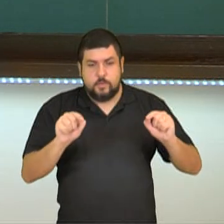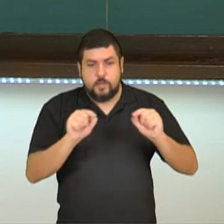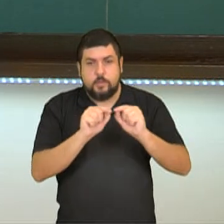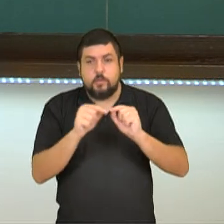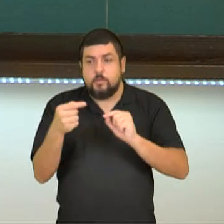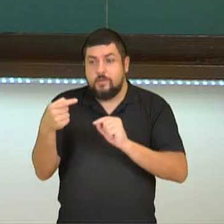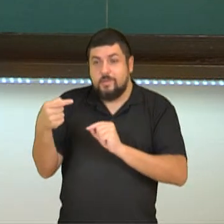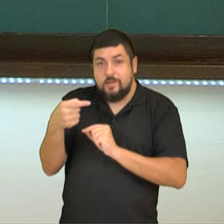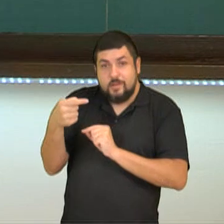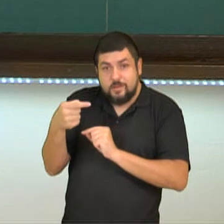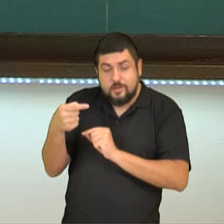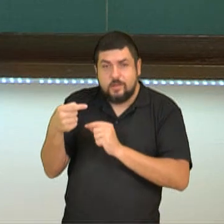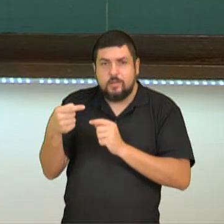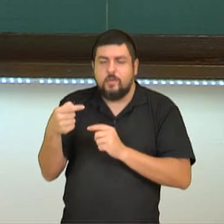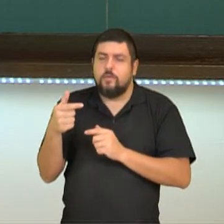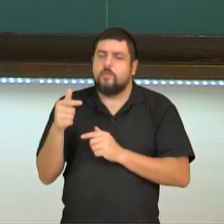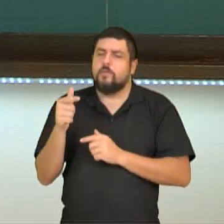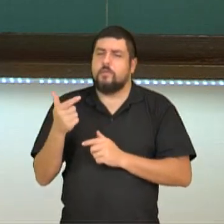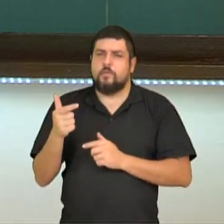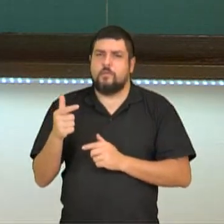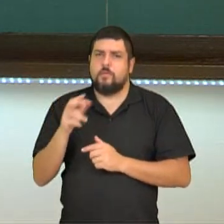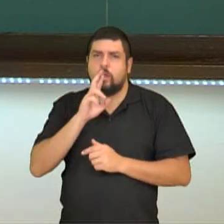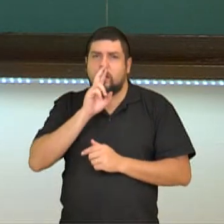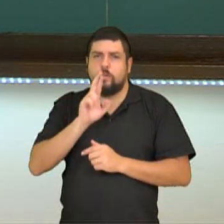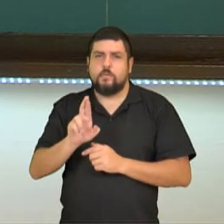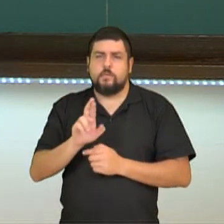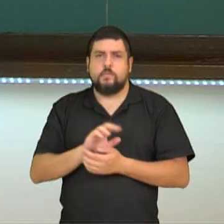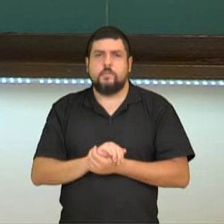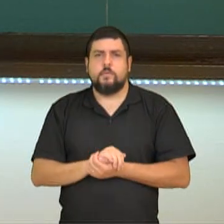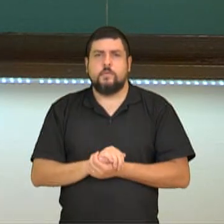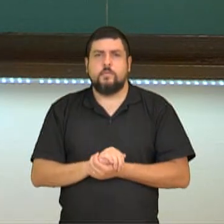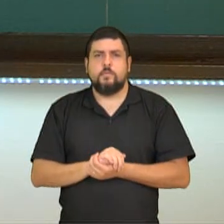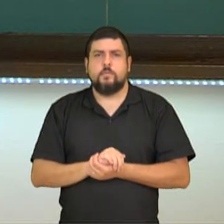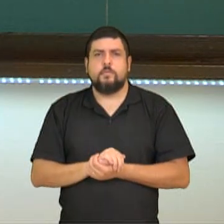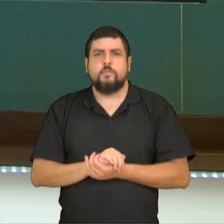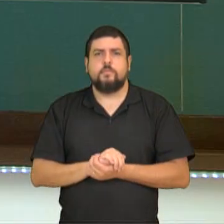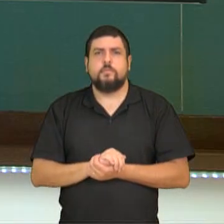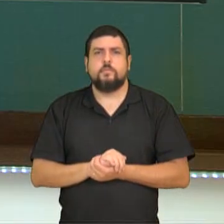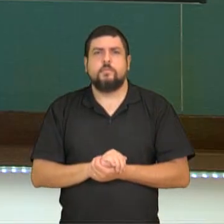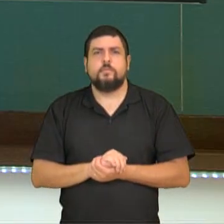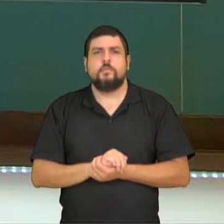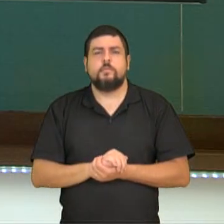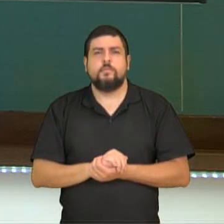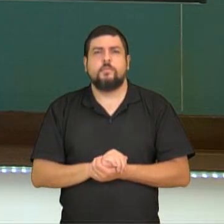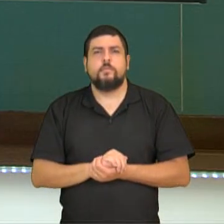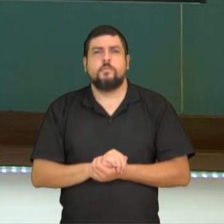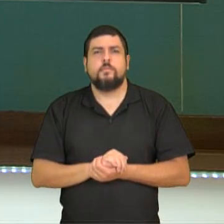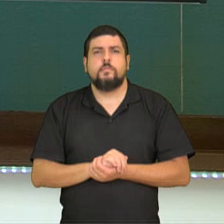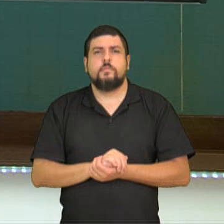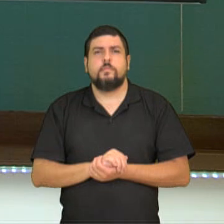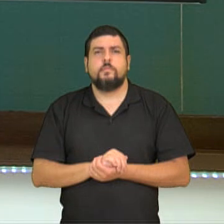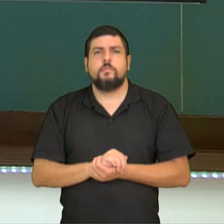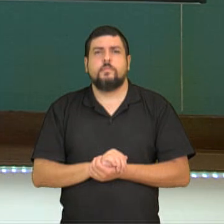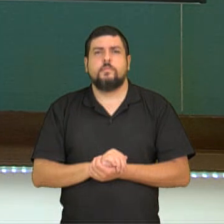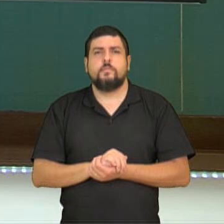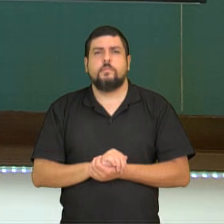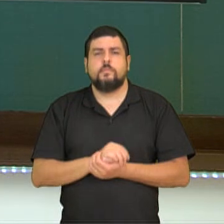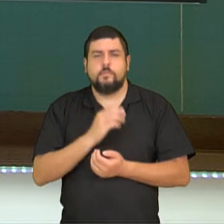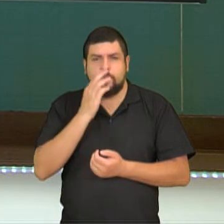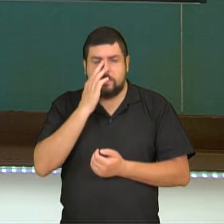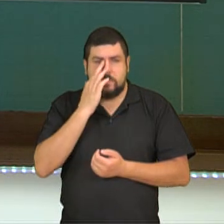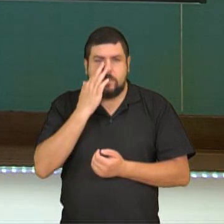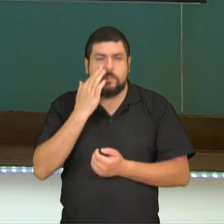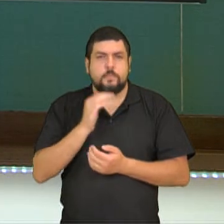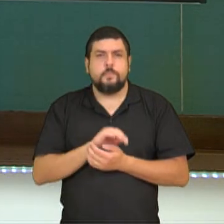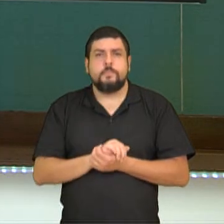dentro do conjunto dos reais, tá bom? Então, aí acaba por aqui, tá? Aí, na letra C, vamos ver